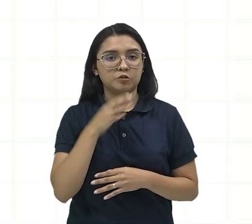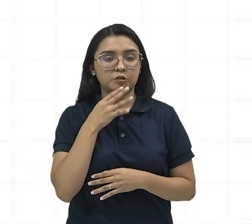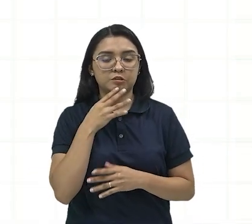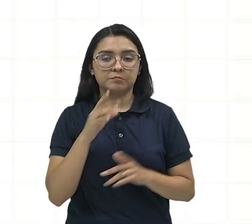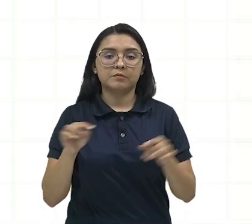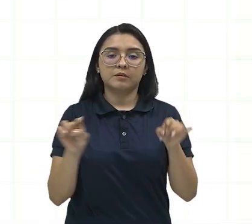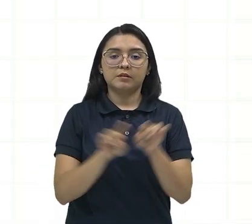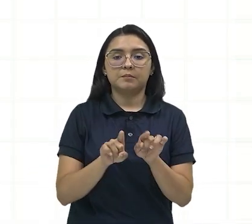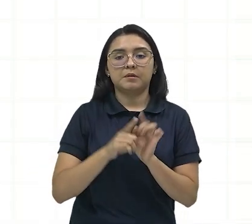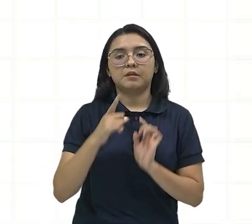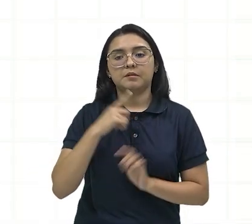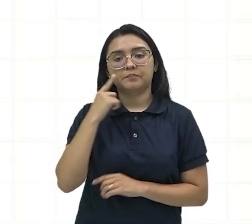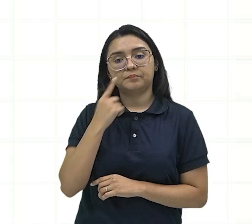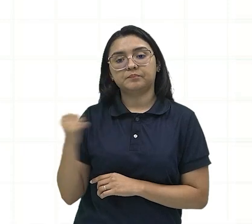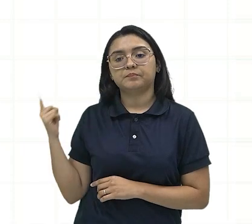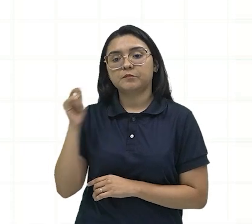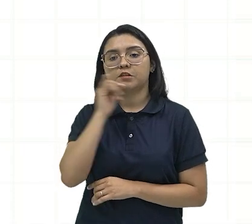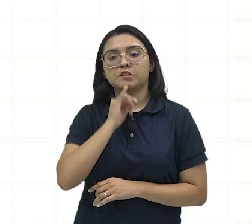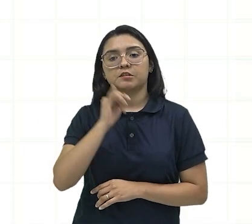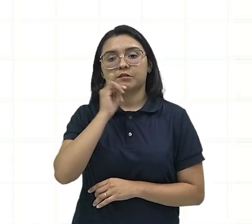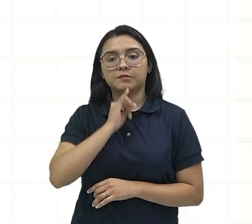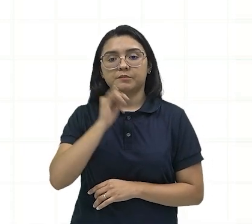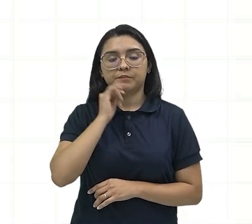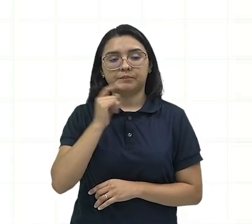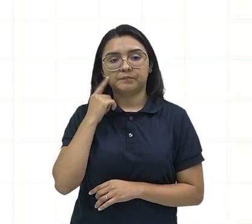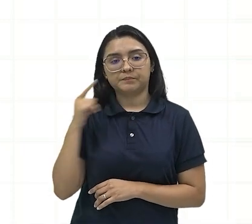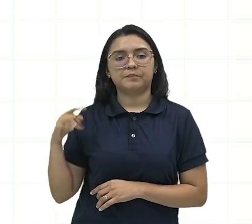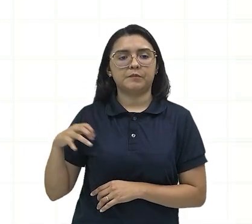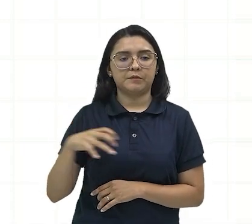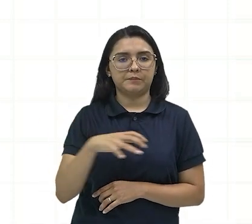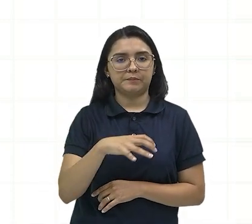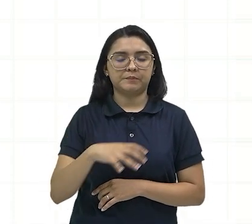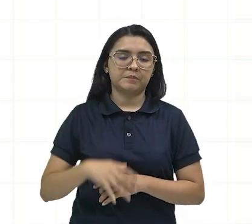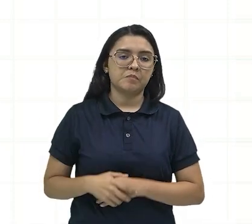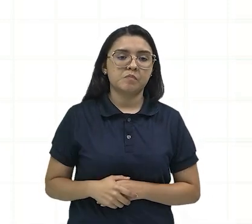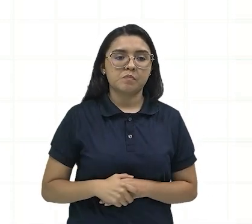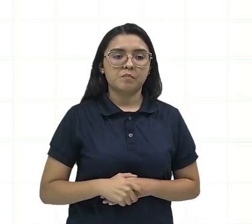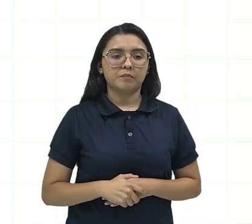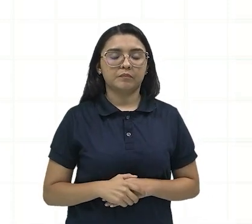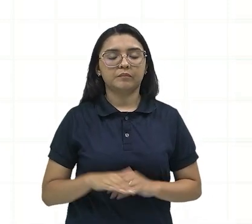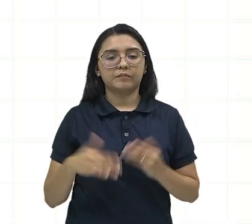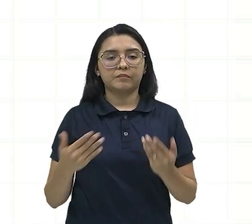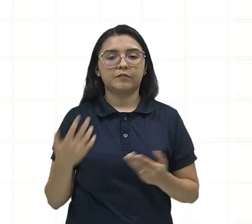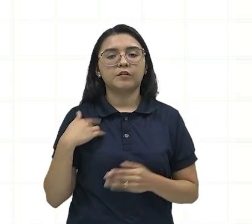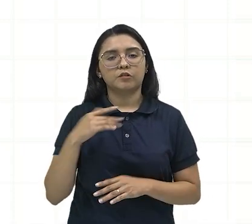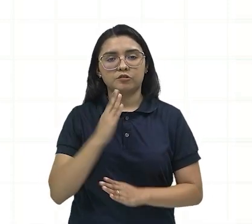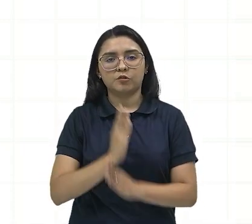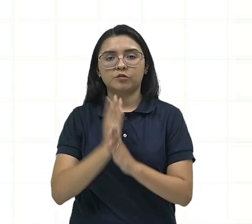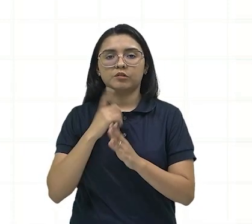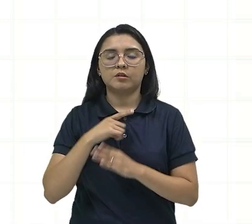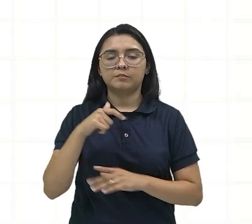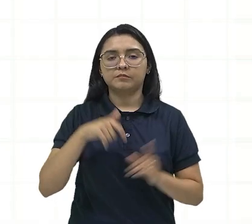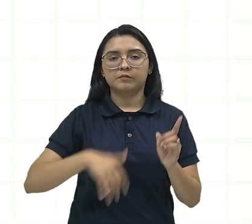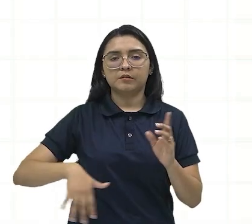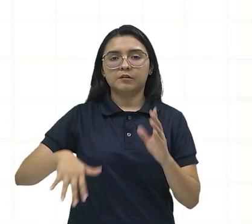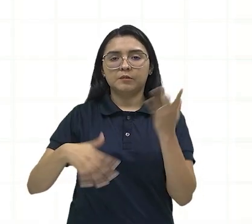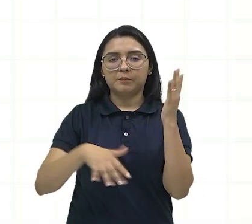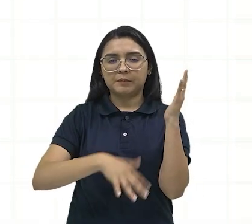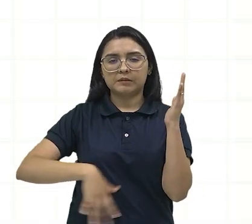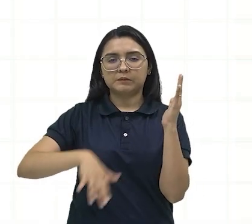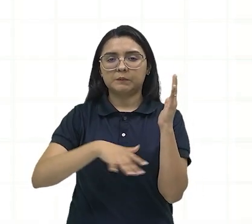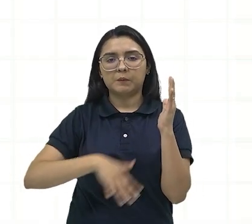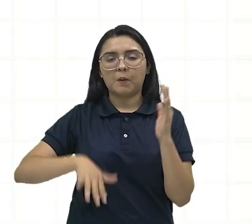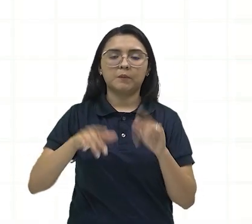também nós temos um exemplo, olha só, de um artrópode que comumente se vê aí no quintal, em ambientes de madeira